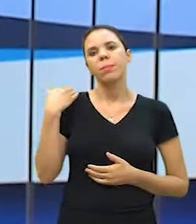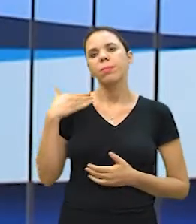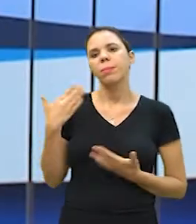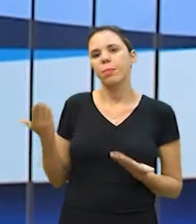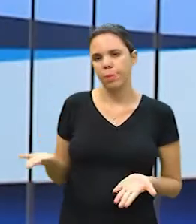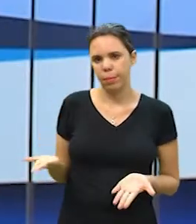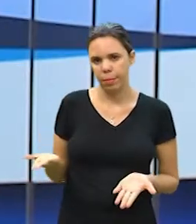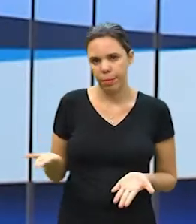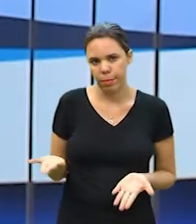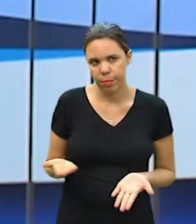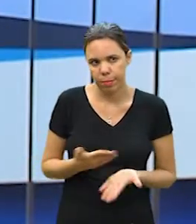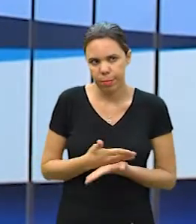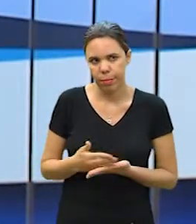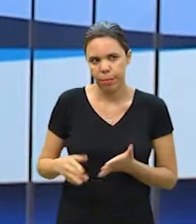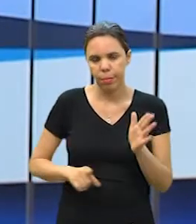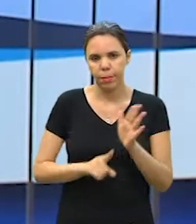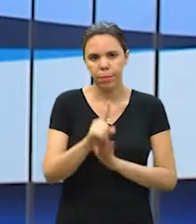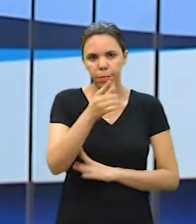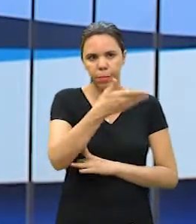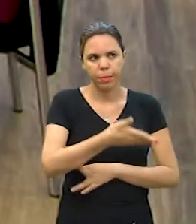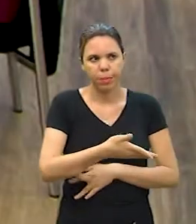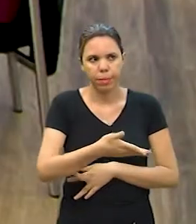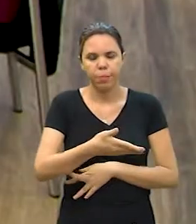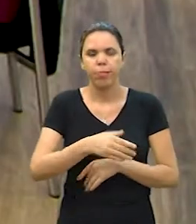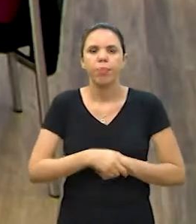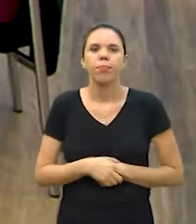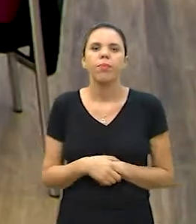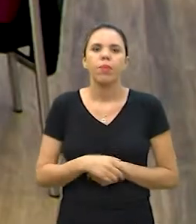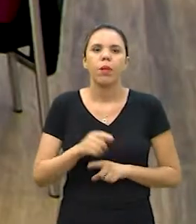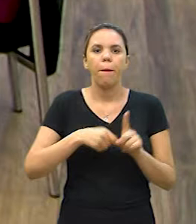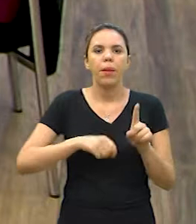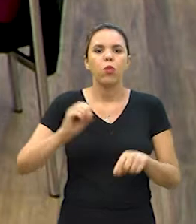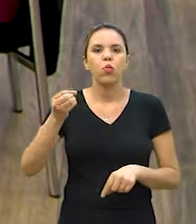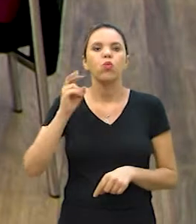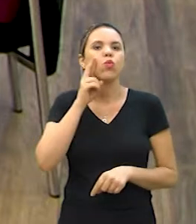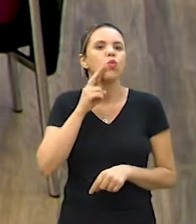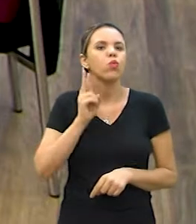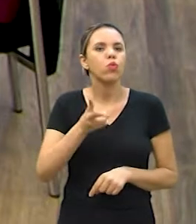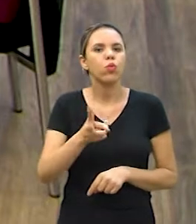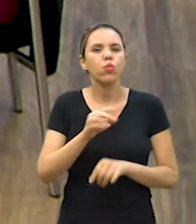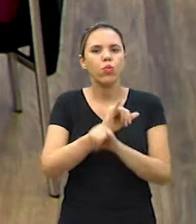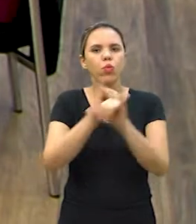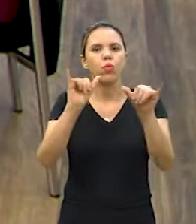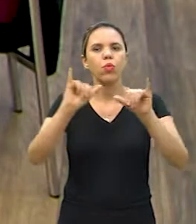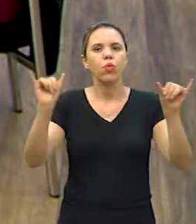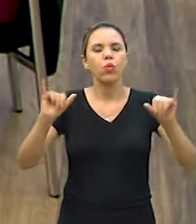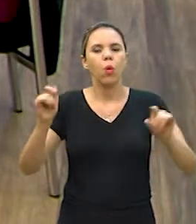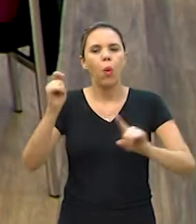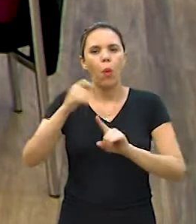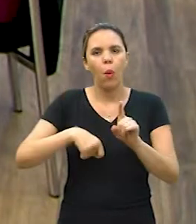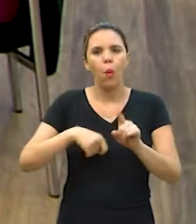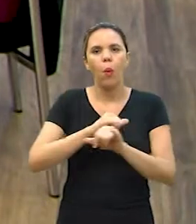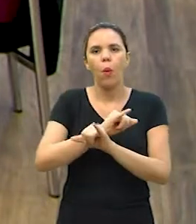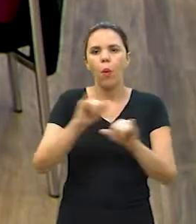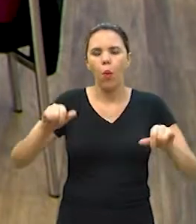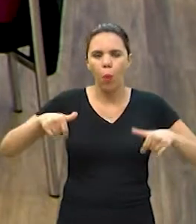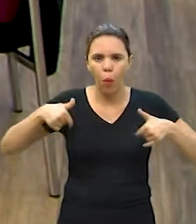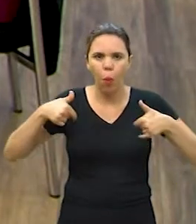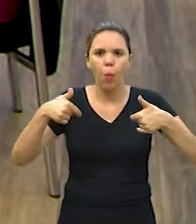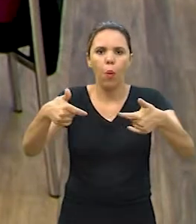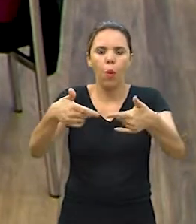Vereadora Mariana Conte, começo com você. Outubro Rosa sempre divulgado, há um mês de